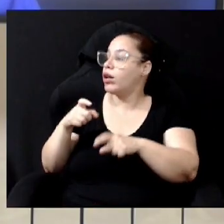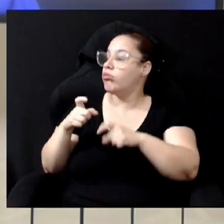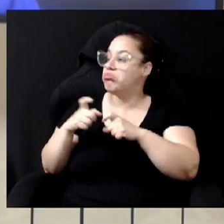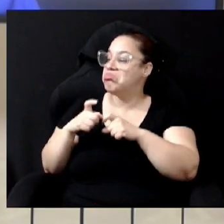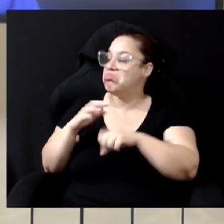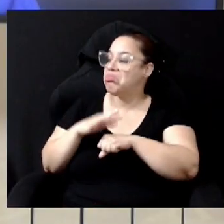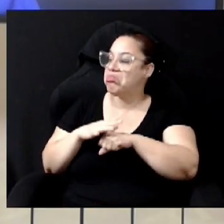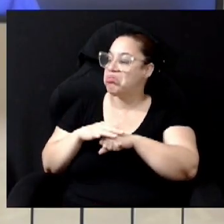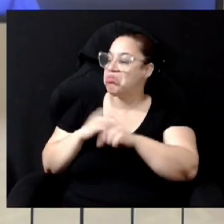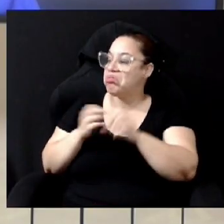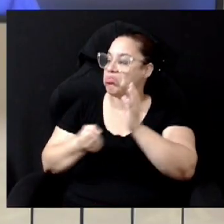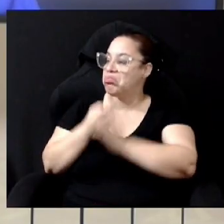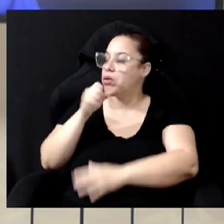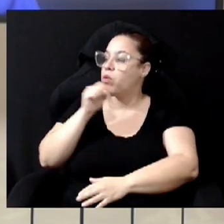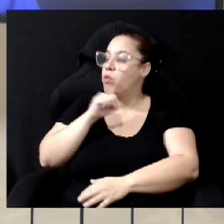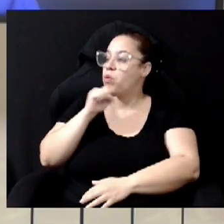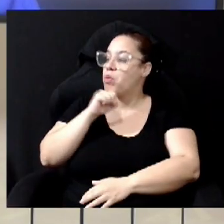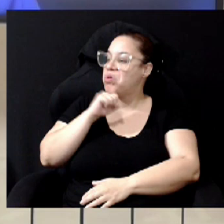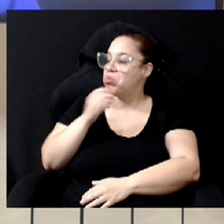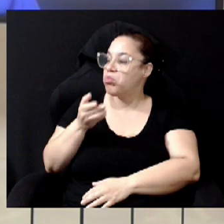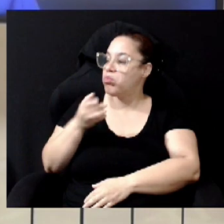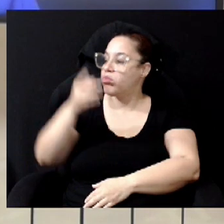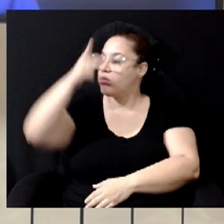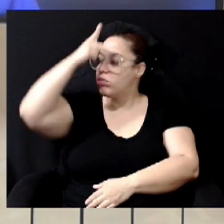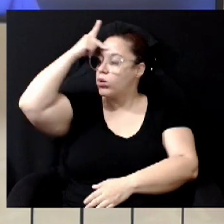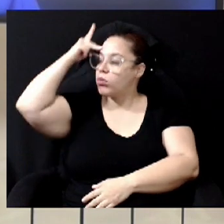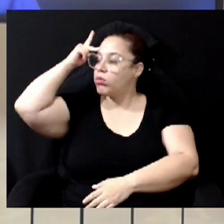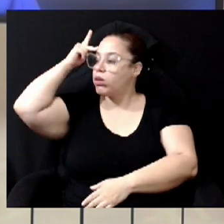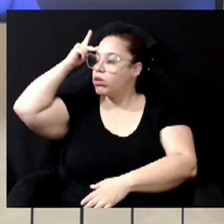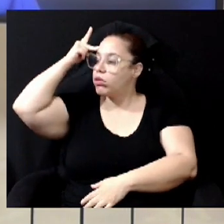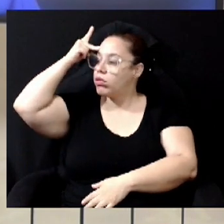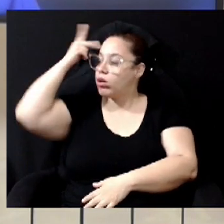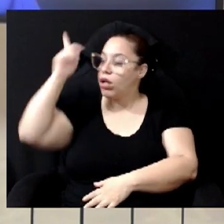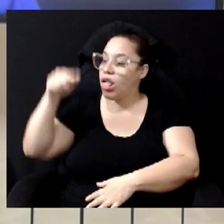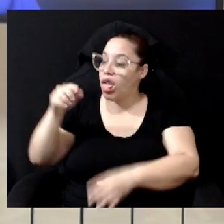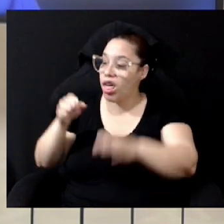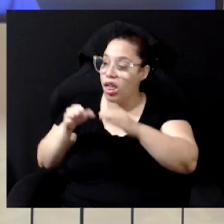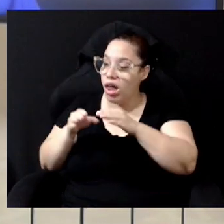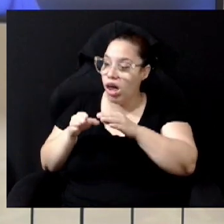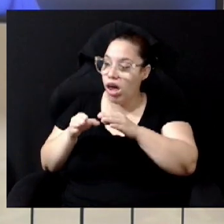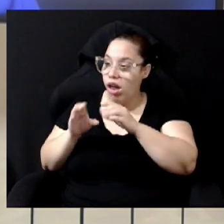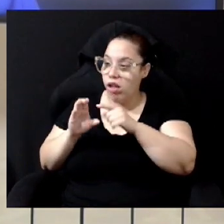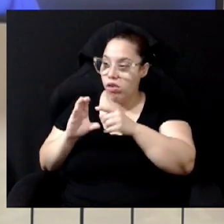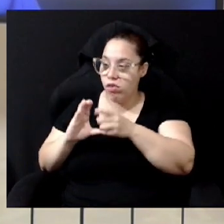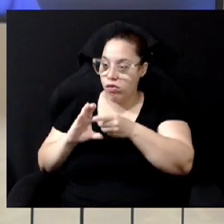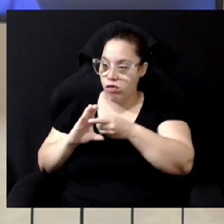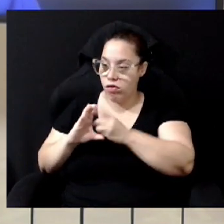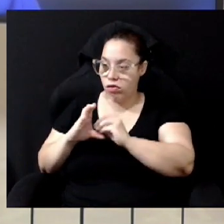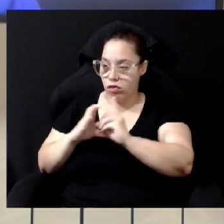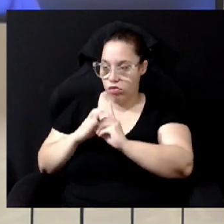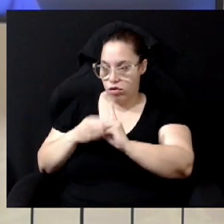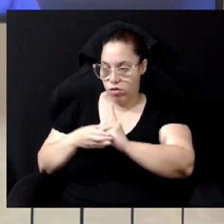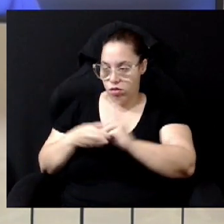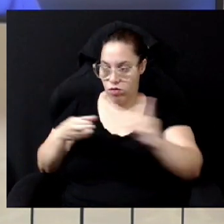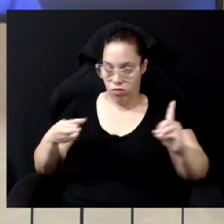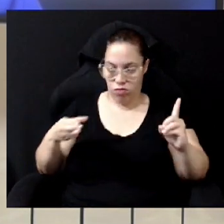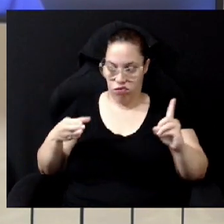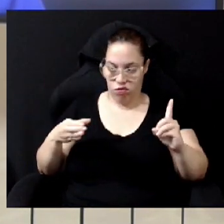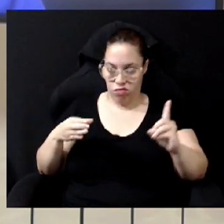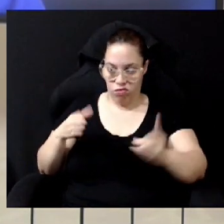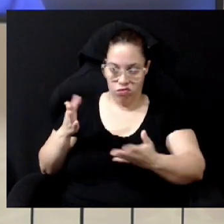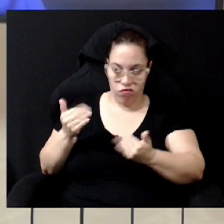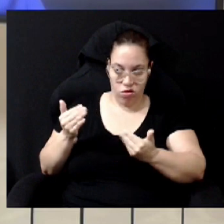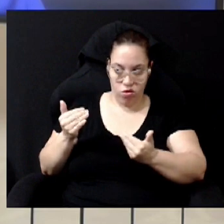o envelhecimento das pessoas, ela é excluída, então, das pessoas mais jovens e até crianças? É